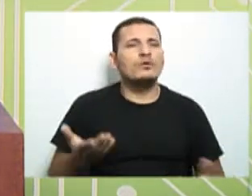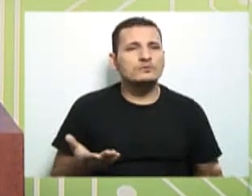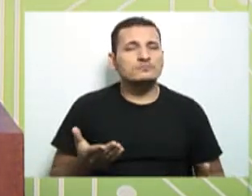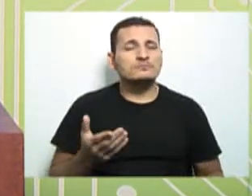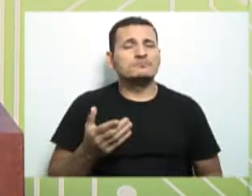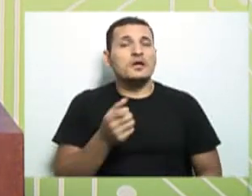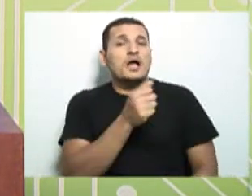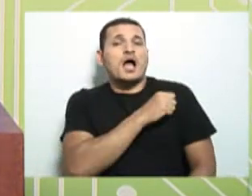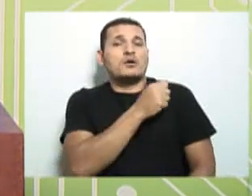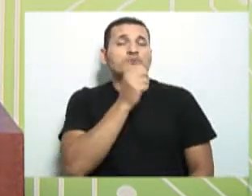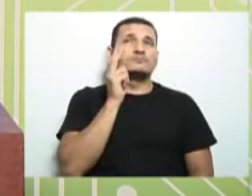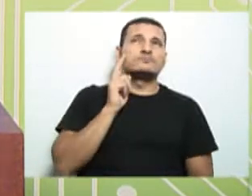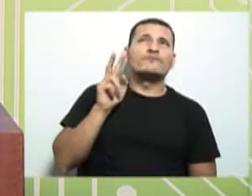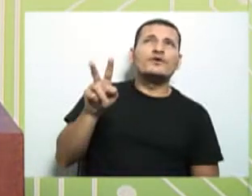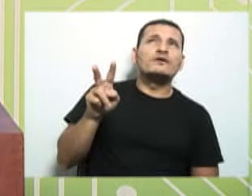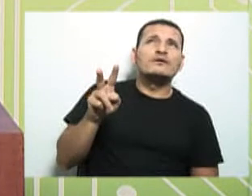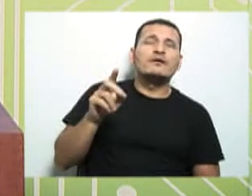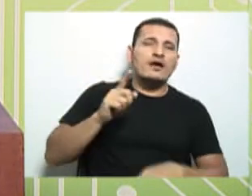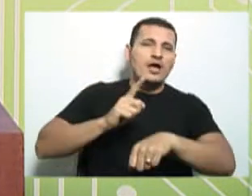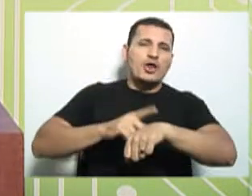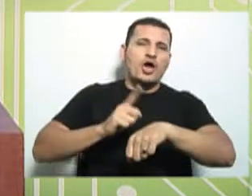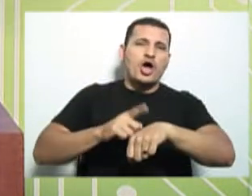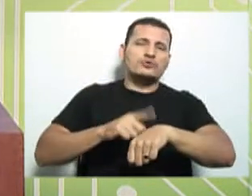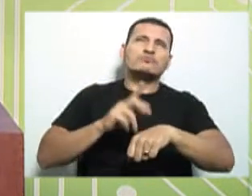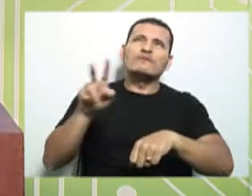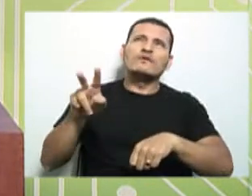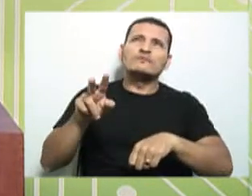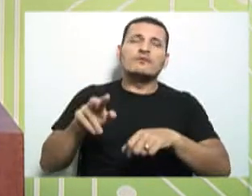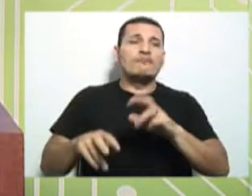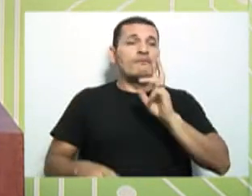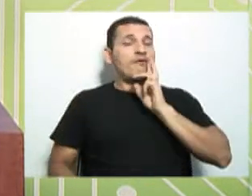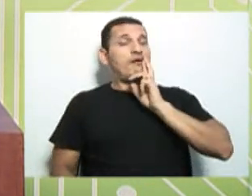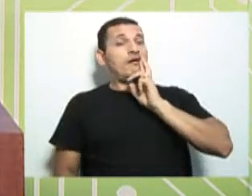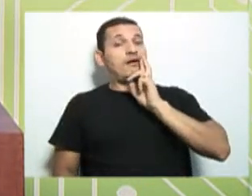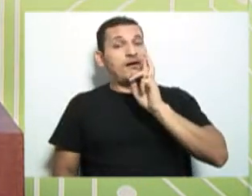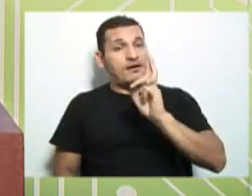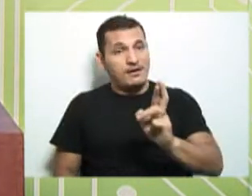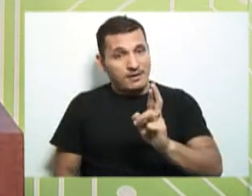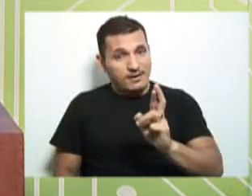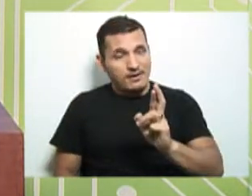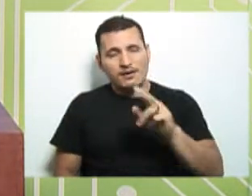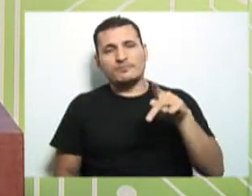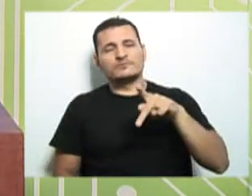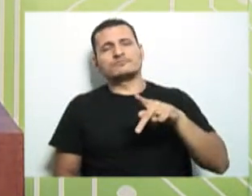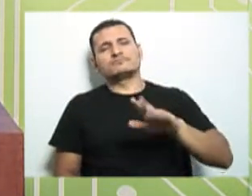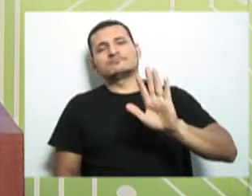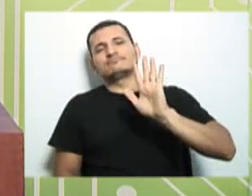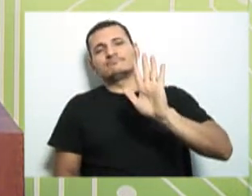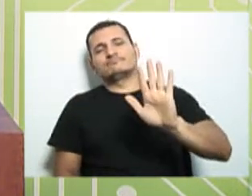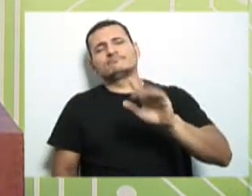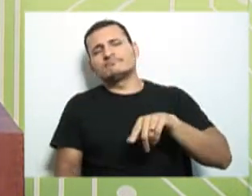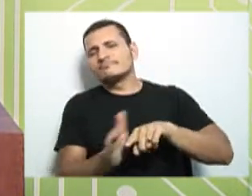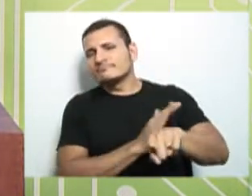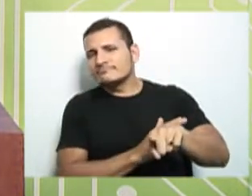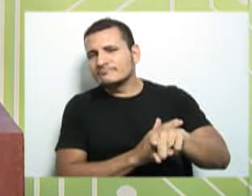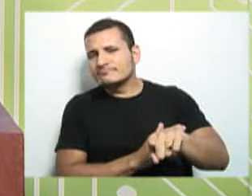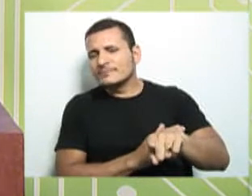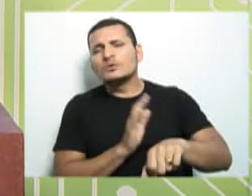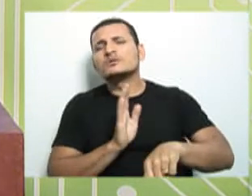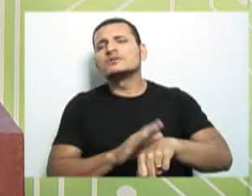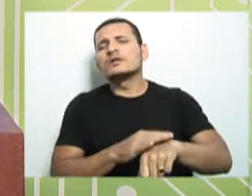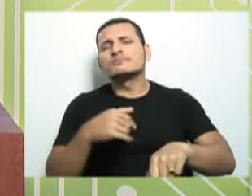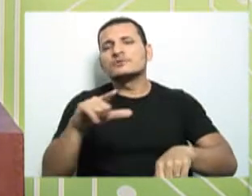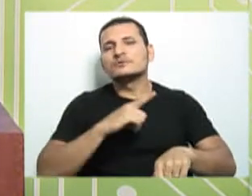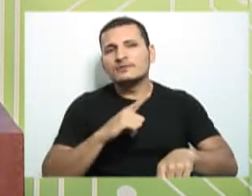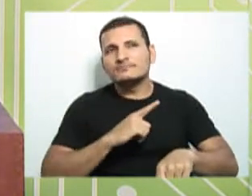para o quadro, porque em cima do quadro tinha um relógio, não é? E quando eles iam responder o tempo da aula, o professor pergunta novamente, quanto tempo nós